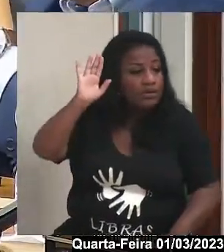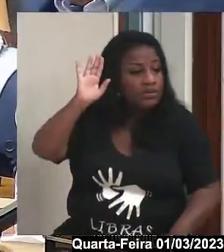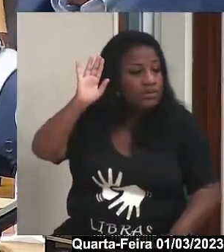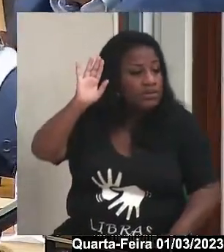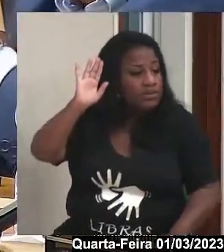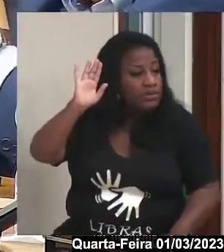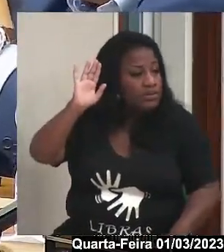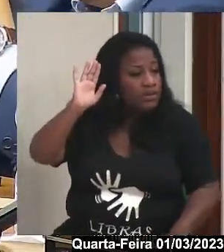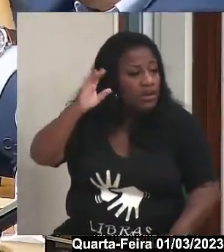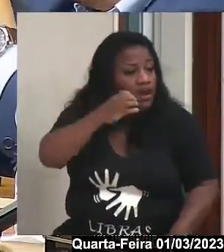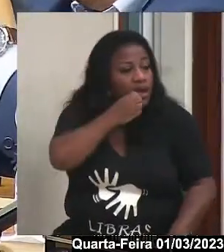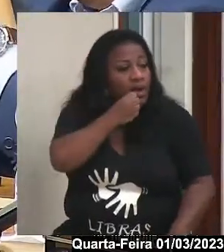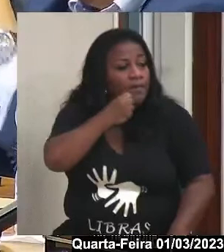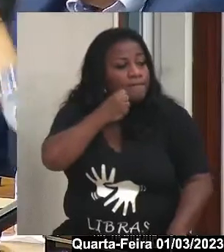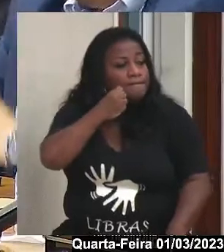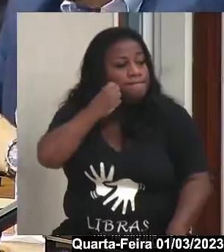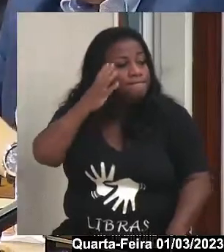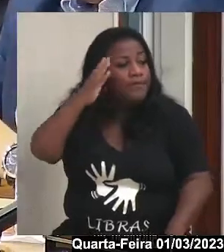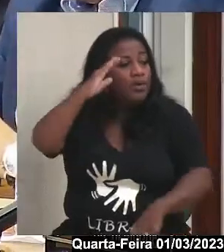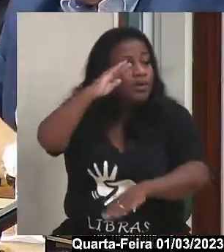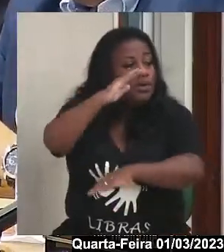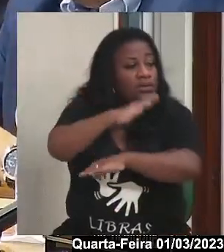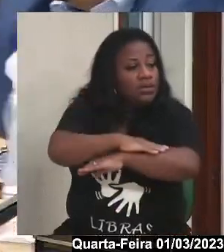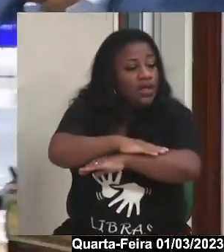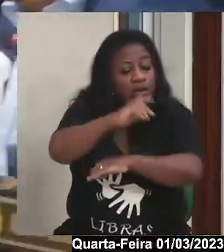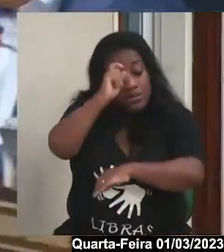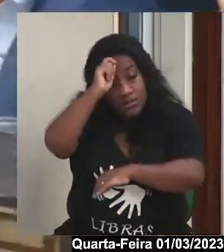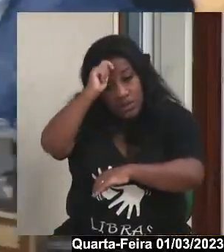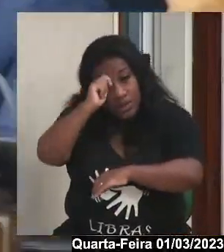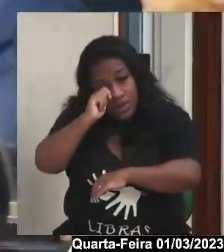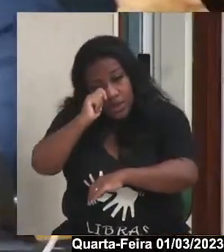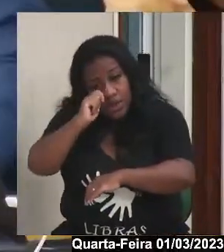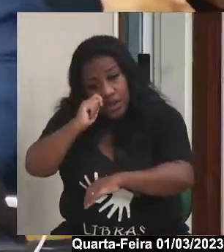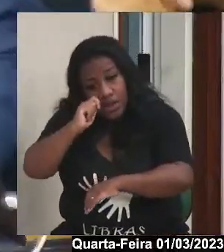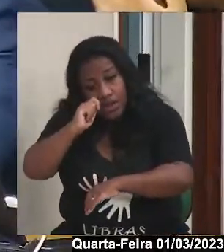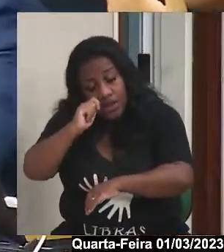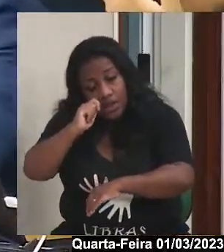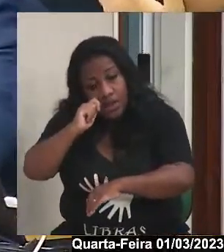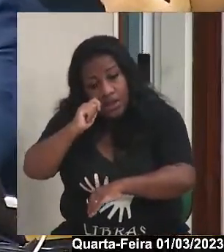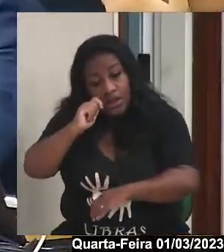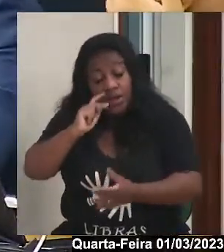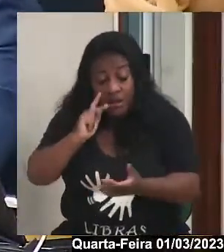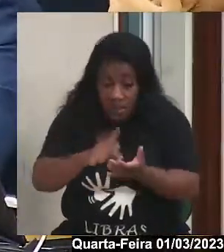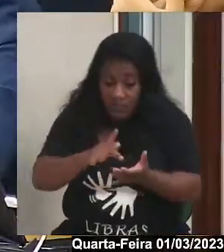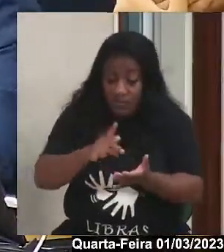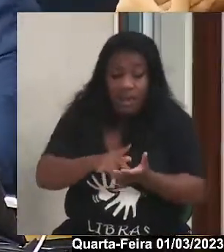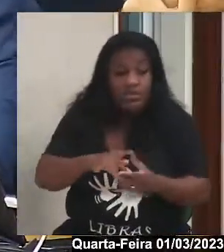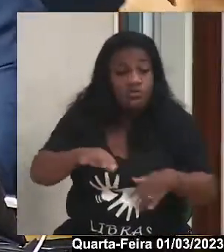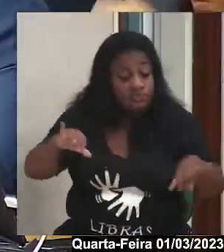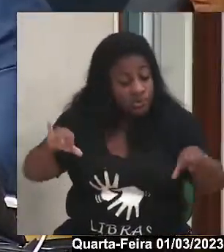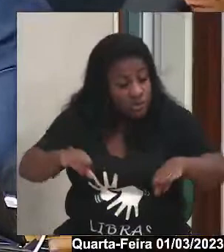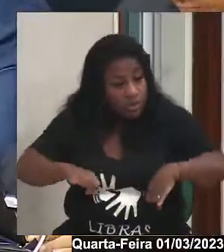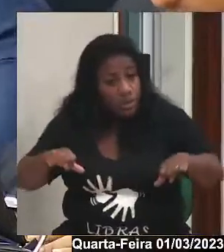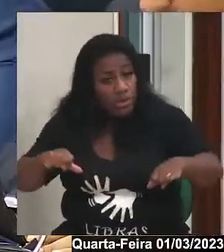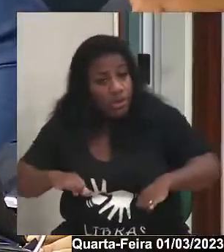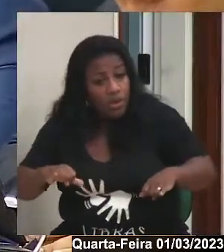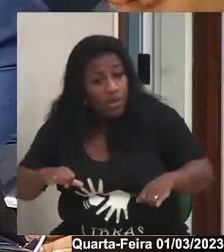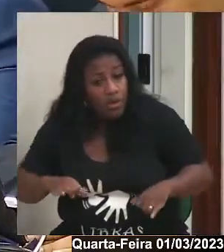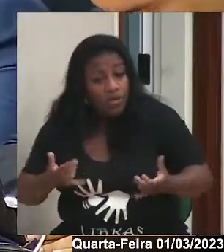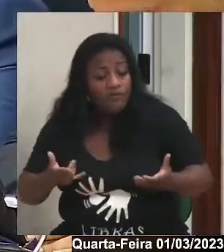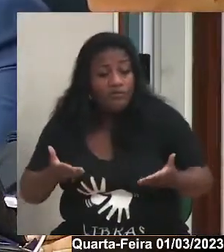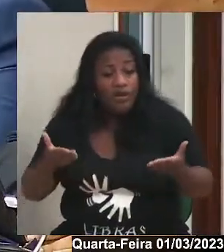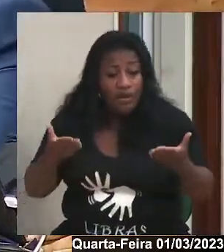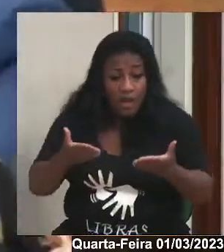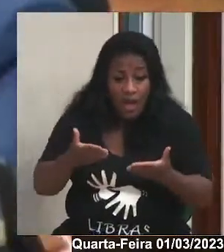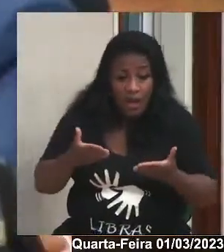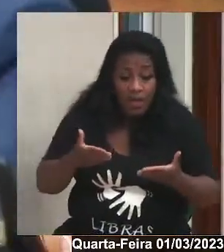favor. Boa tarde, obrigado, vereador Dedé. Inclusive, a gente sofre, né? Você